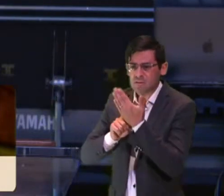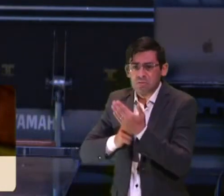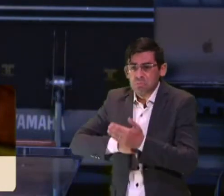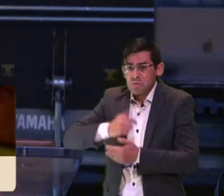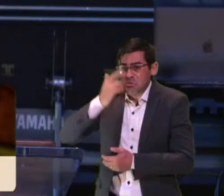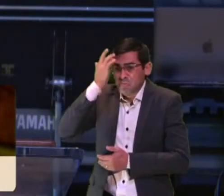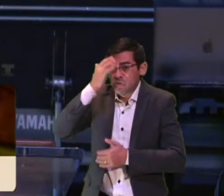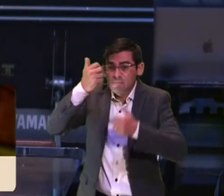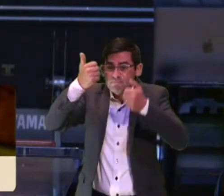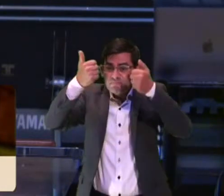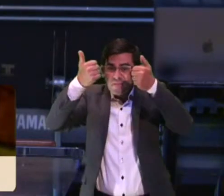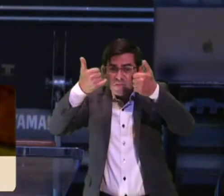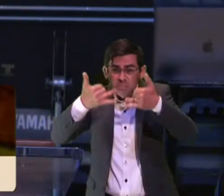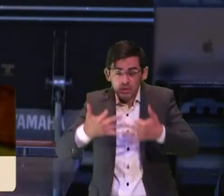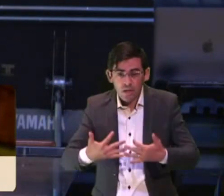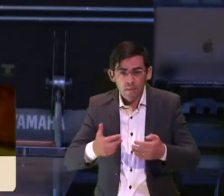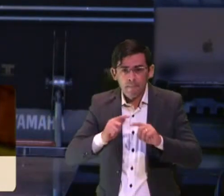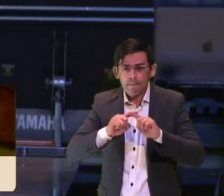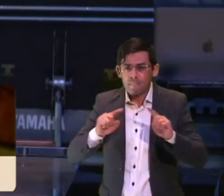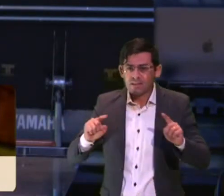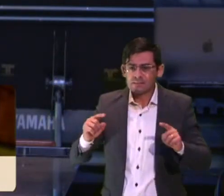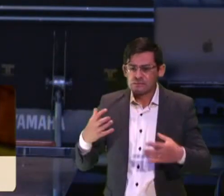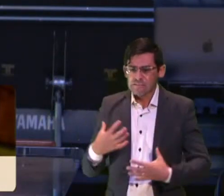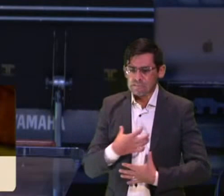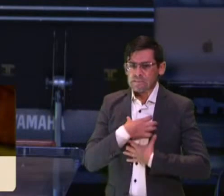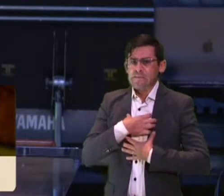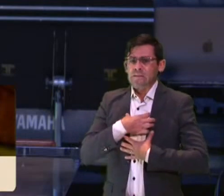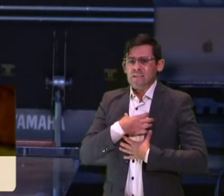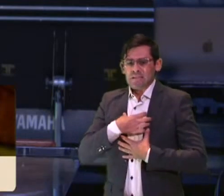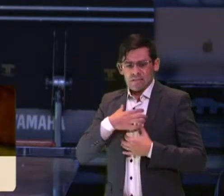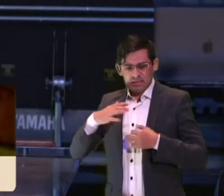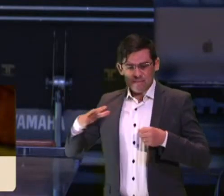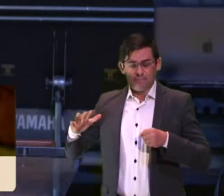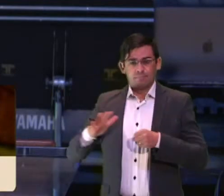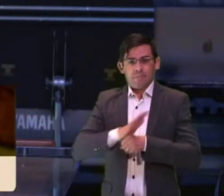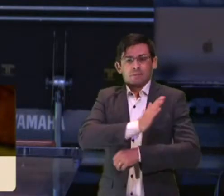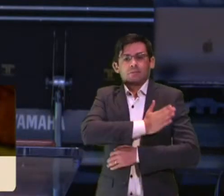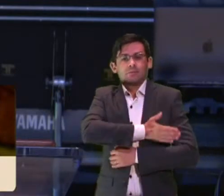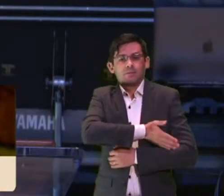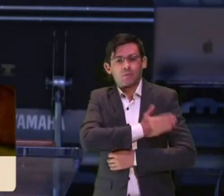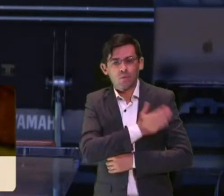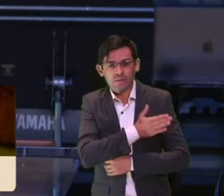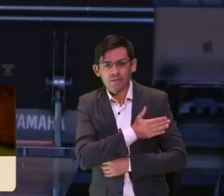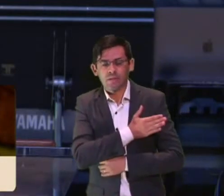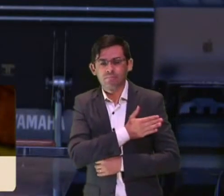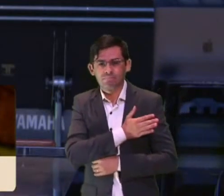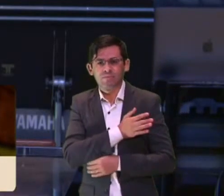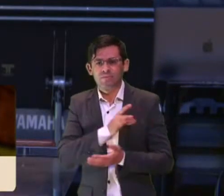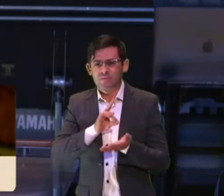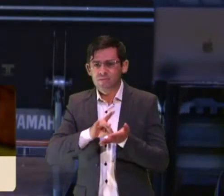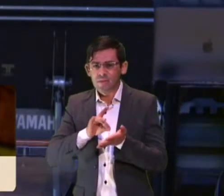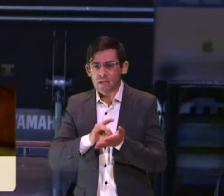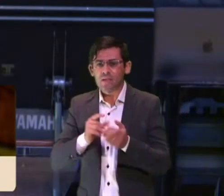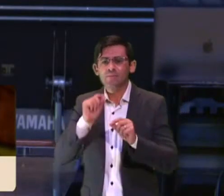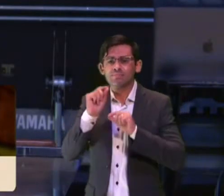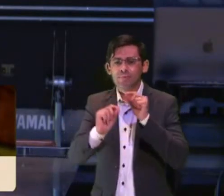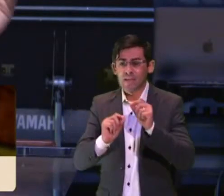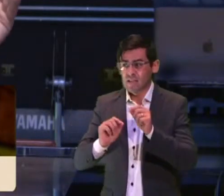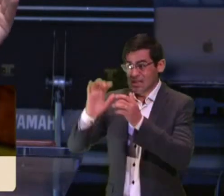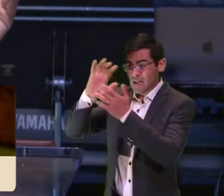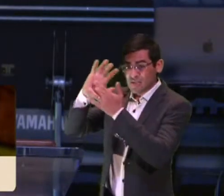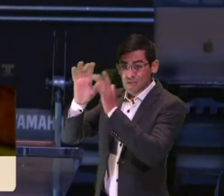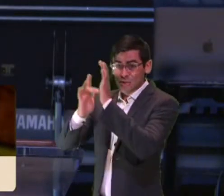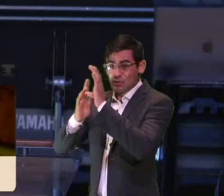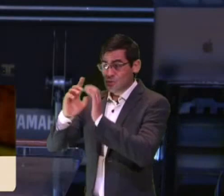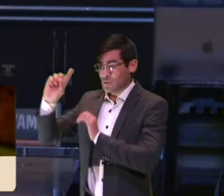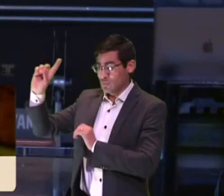explicar, mas algo aquece os nossos corações. Para mim, a ilustração que vem é Jesus